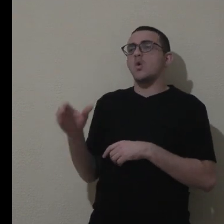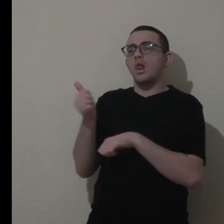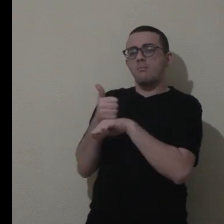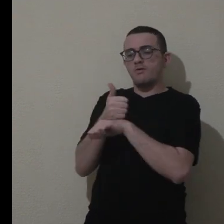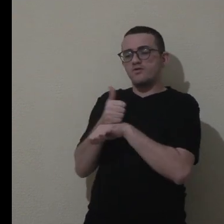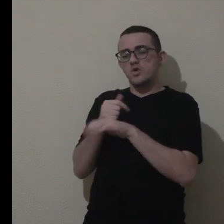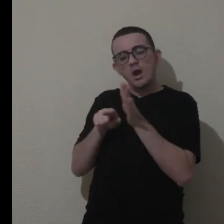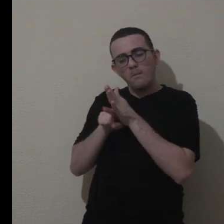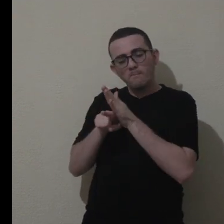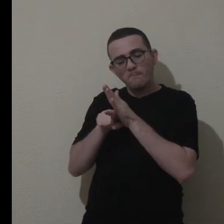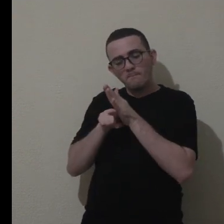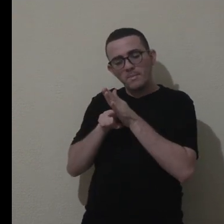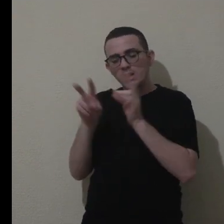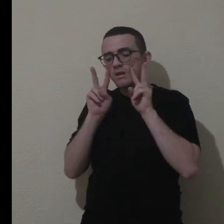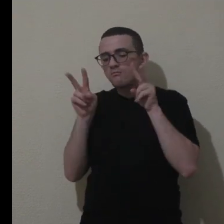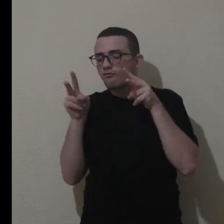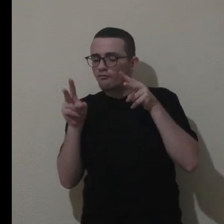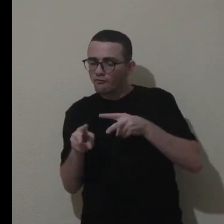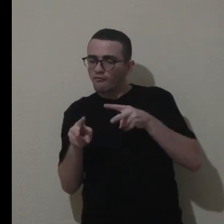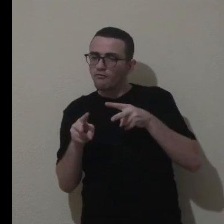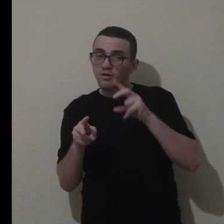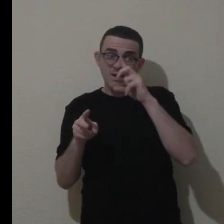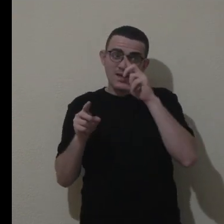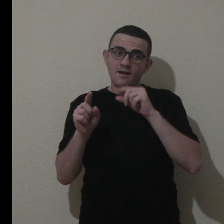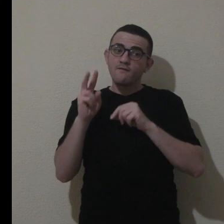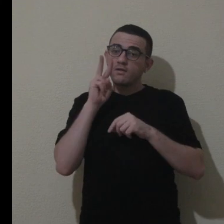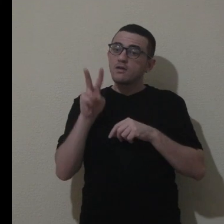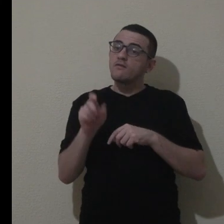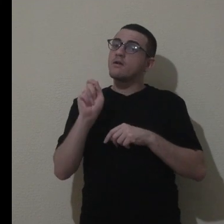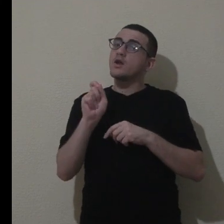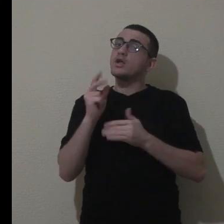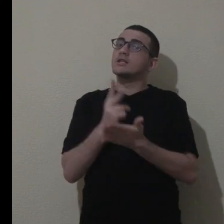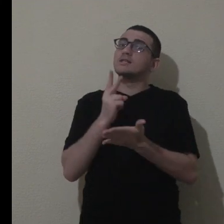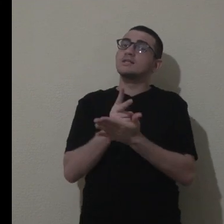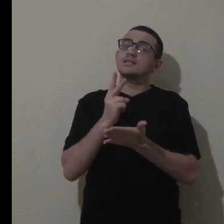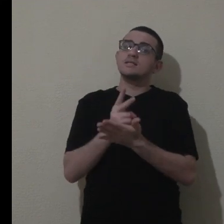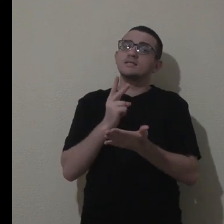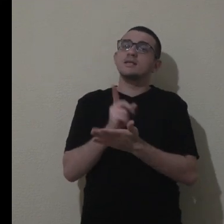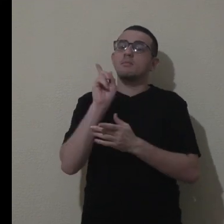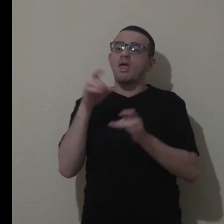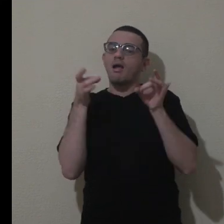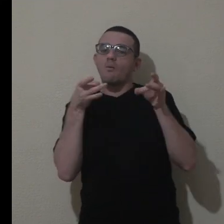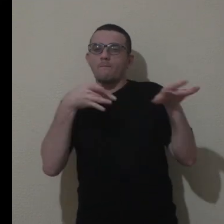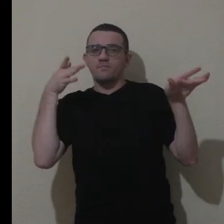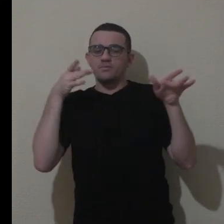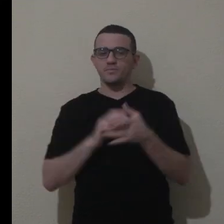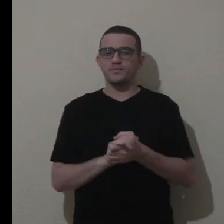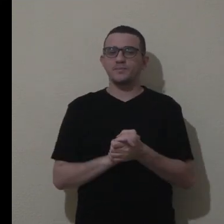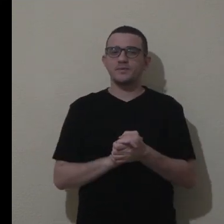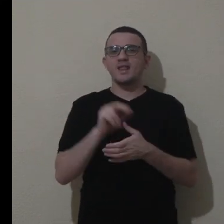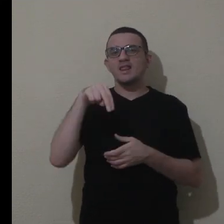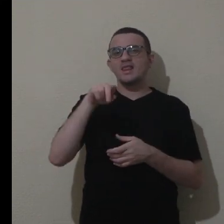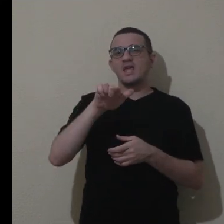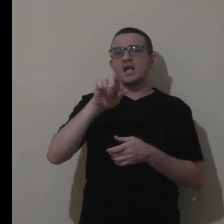uma pessoa profissional que vai pesquisar e vai olhar, vocês vão ver que a forma mais frequente é a negligência,